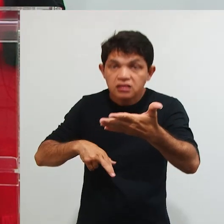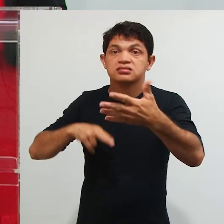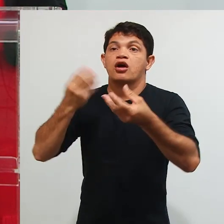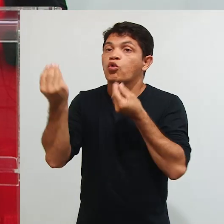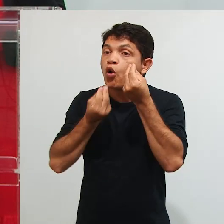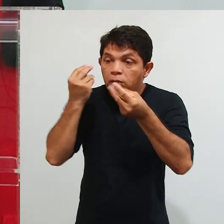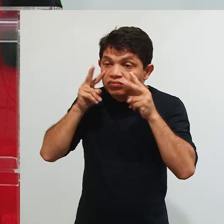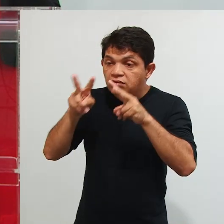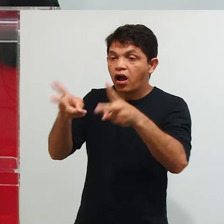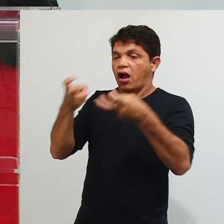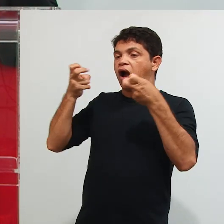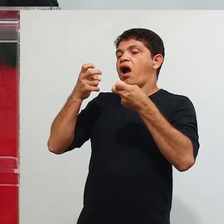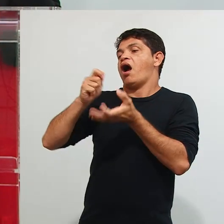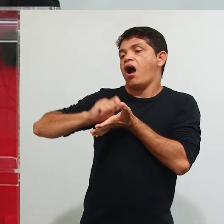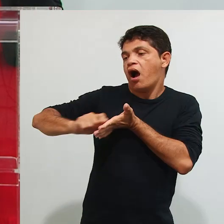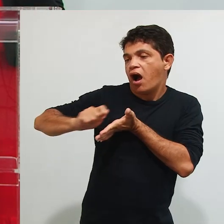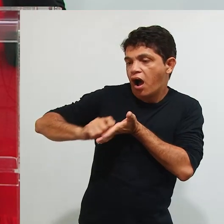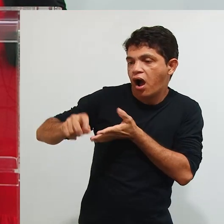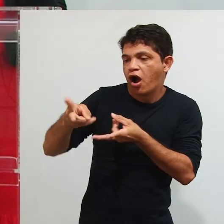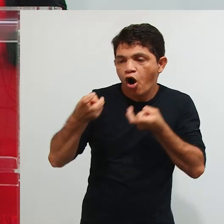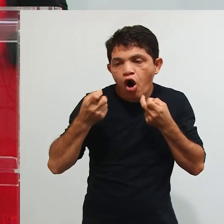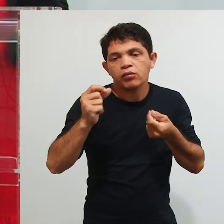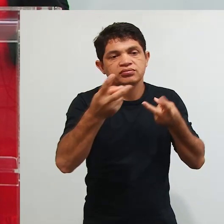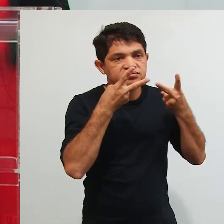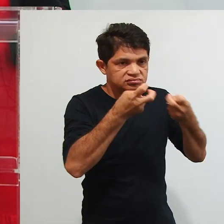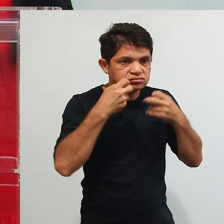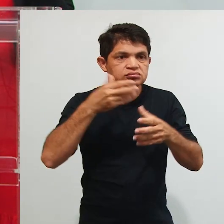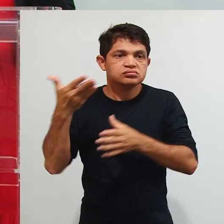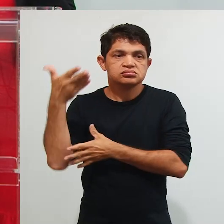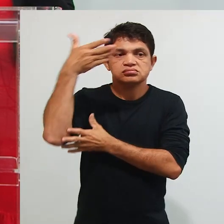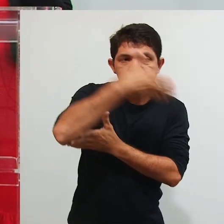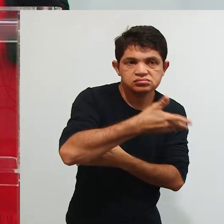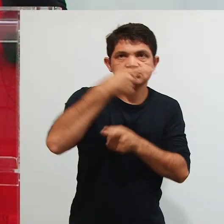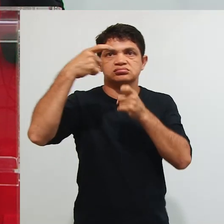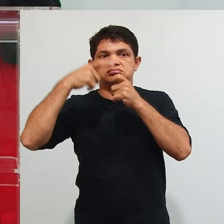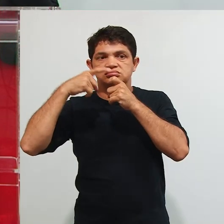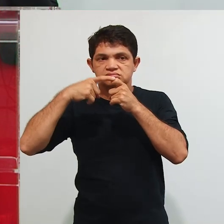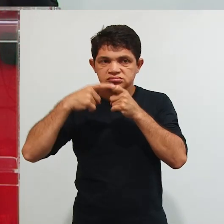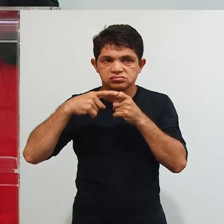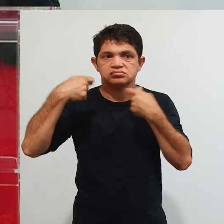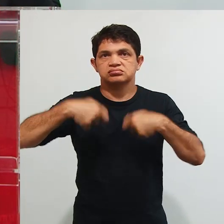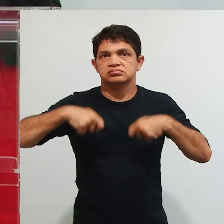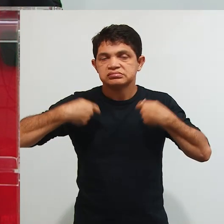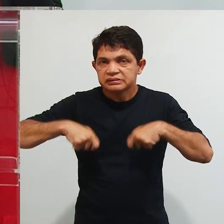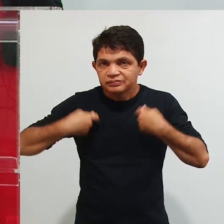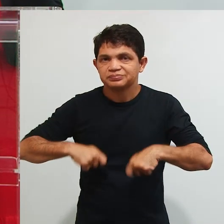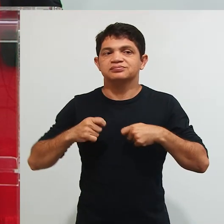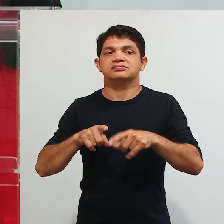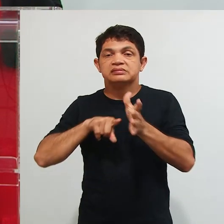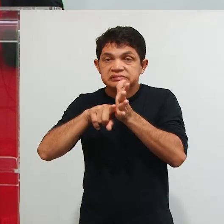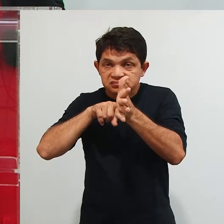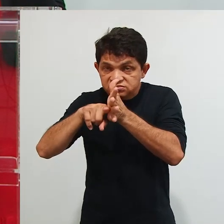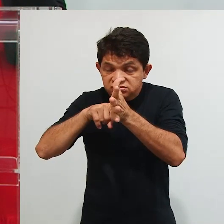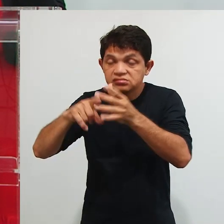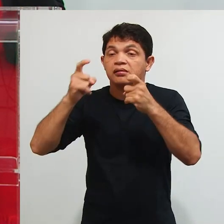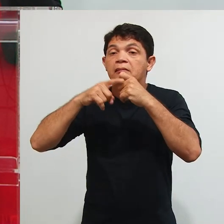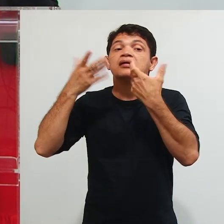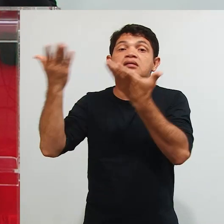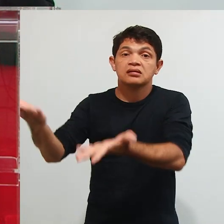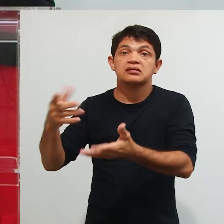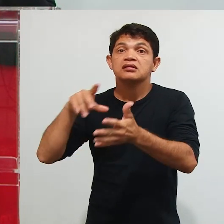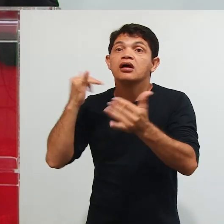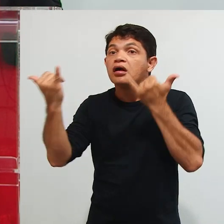observar e relatar o que está acontecendo. Por quê? Quando essa criança for, se caso necessário, a